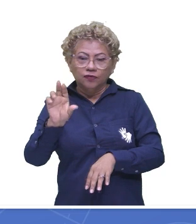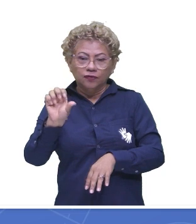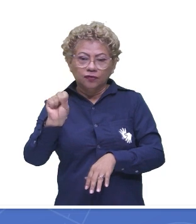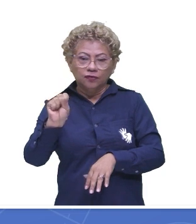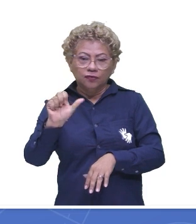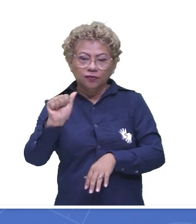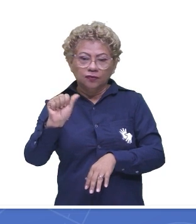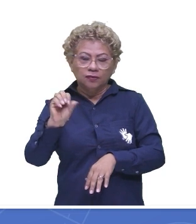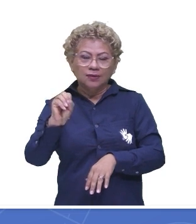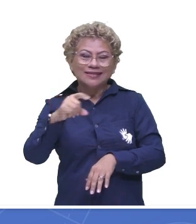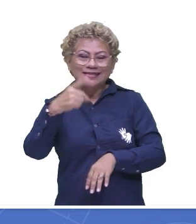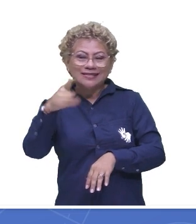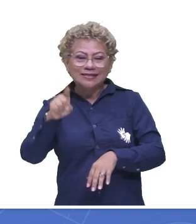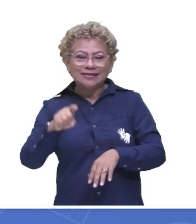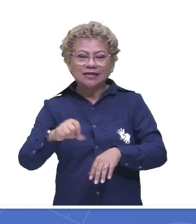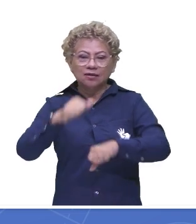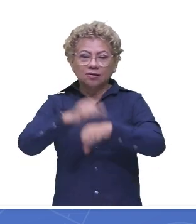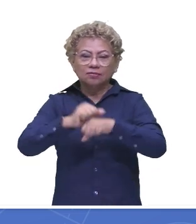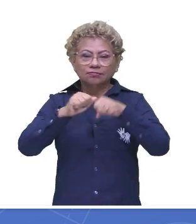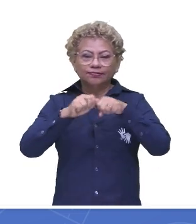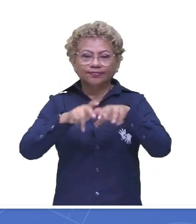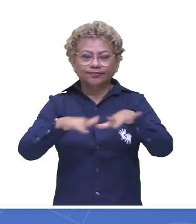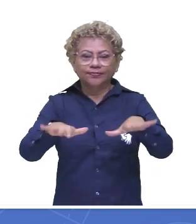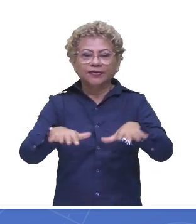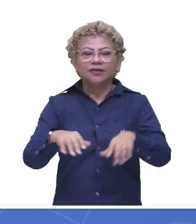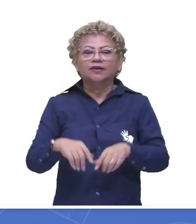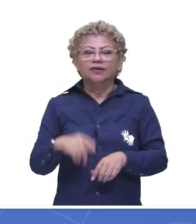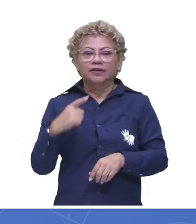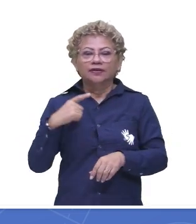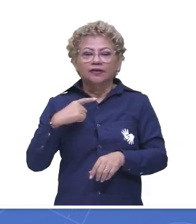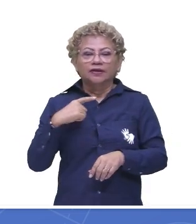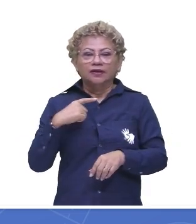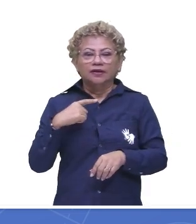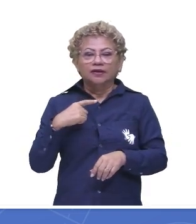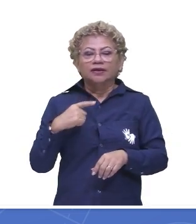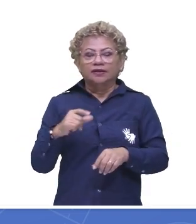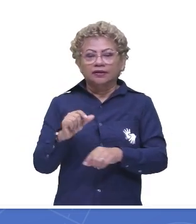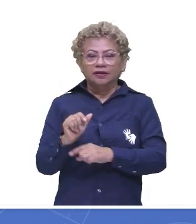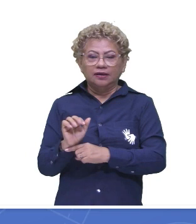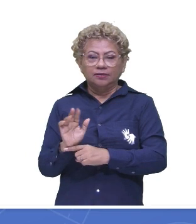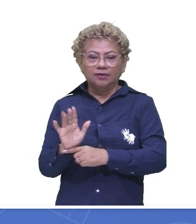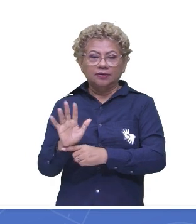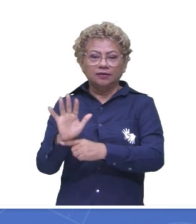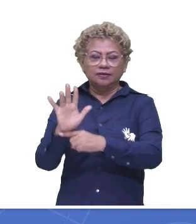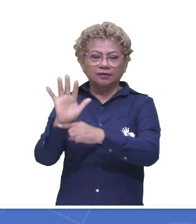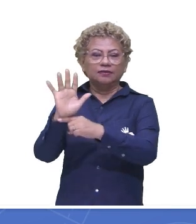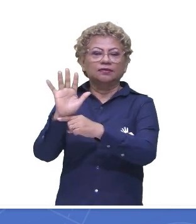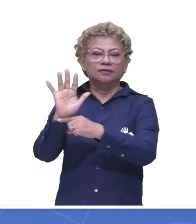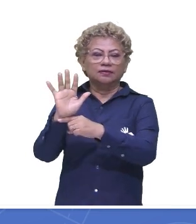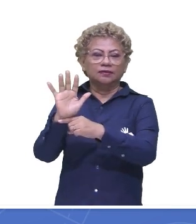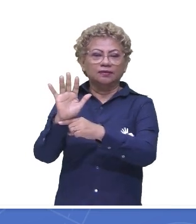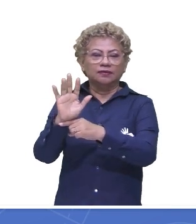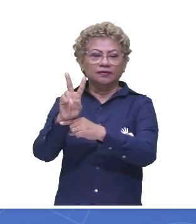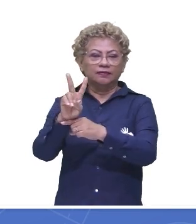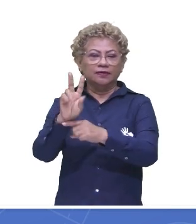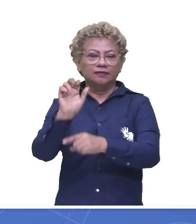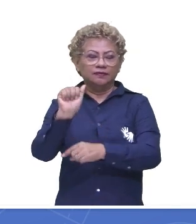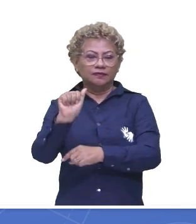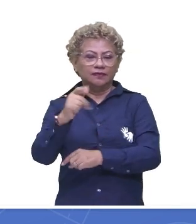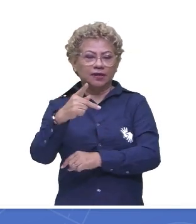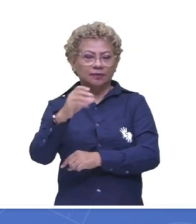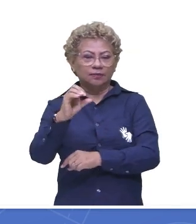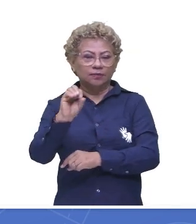Agora, voltando, quando ele sai do gasoso para o líquido, nós temos liquefação ou condensação, tá